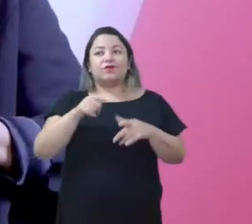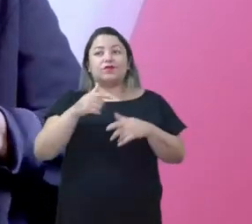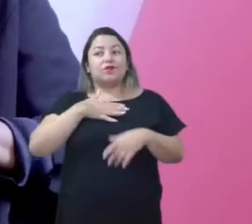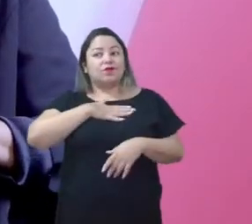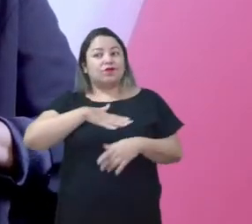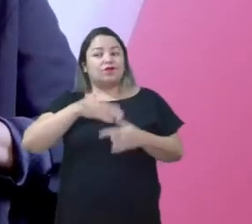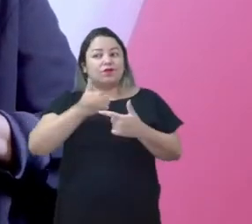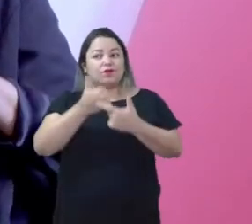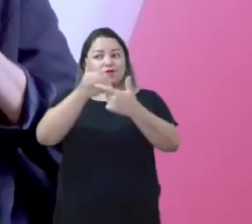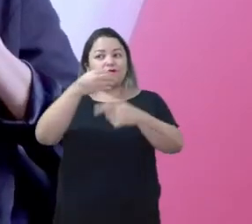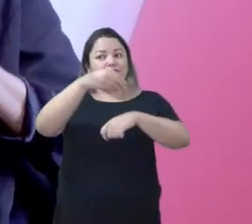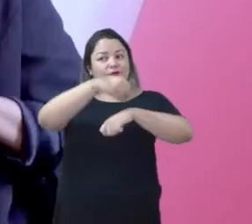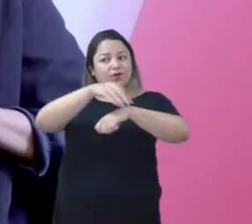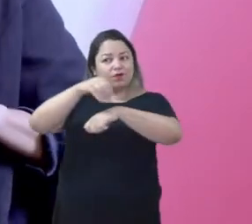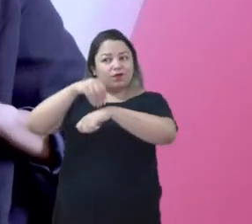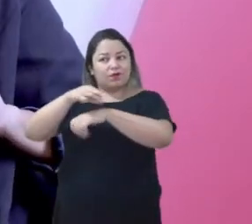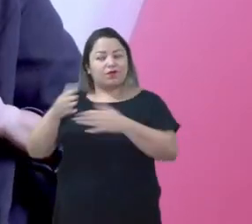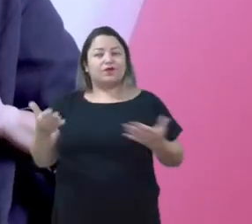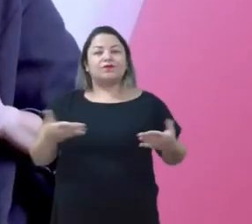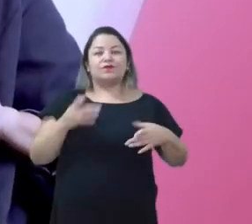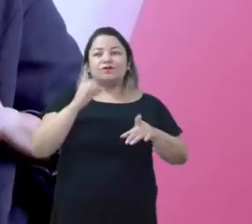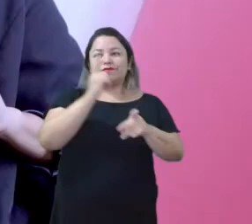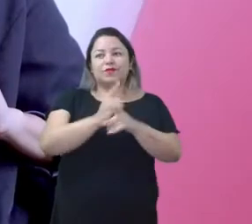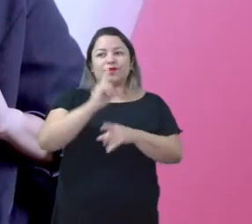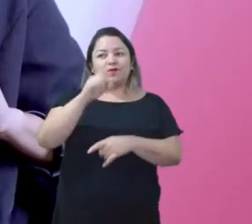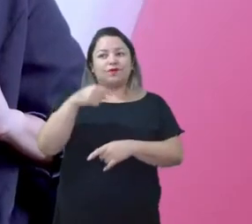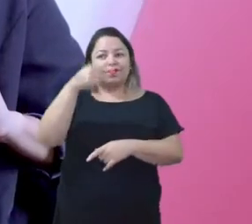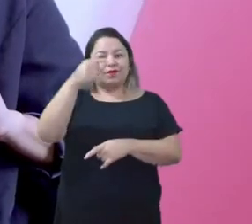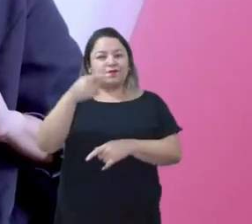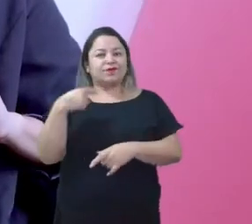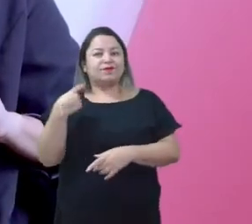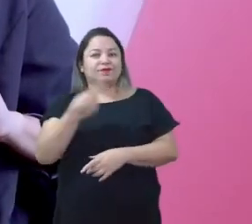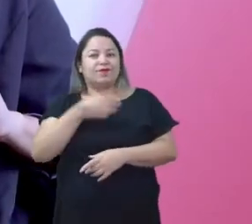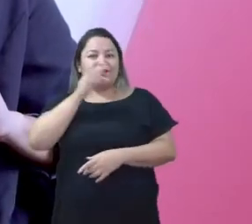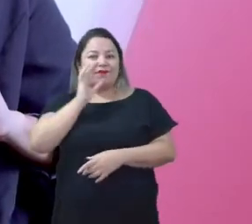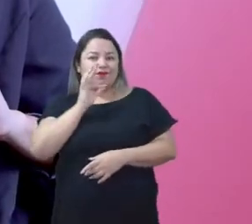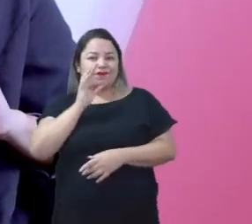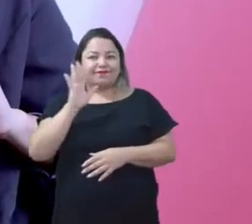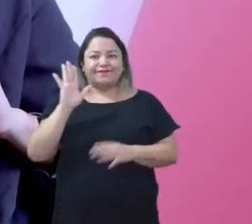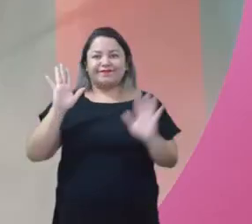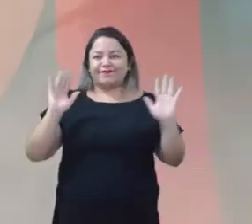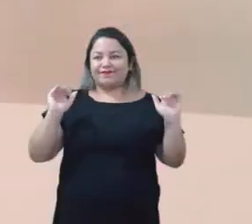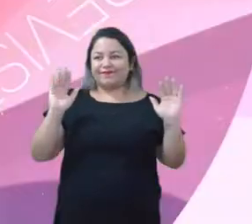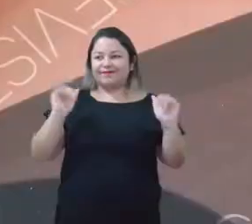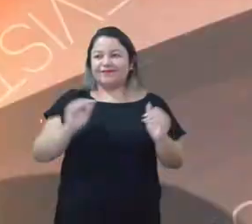curte, comenta, compartilha. E eu te encontro no próximo programa para a gente tomar mais um café.